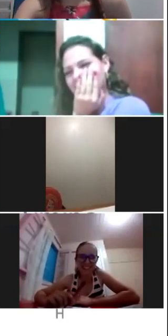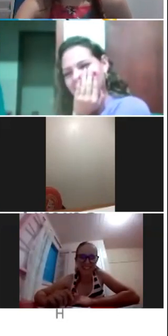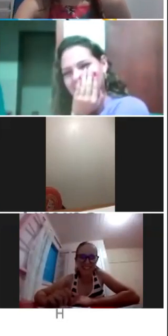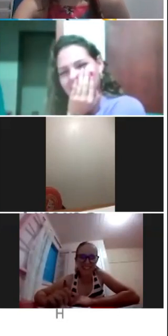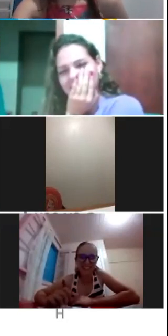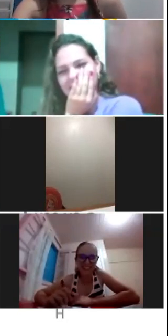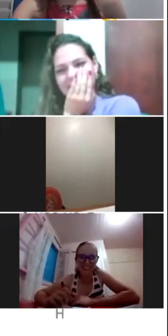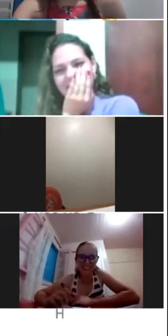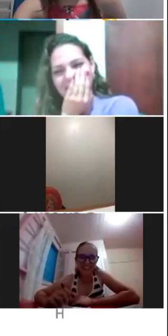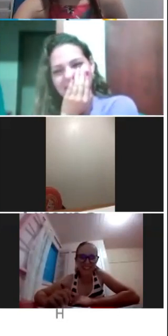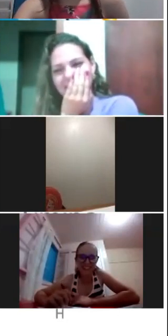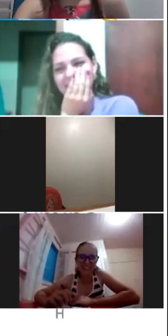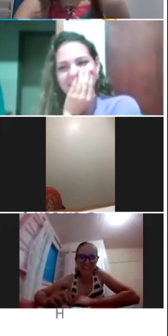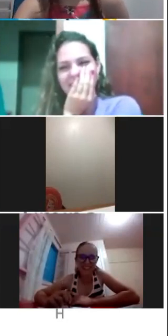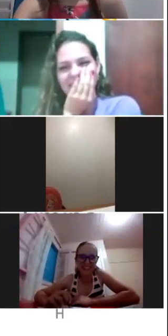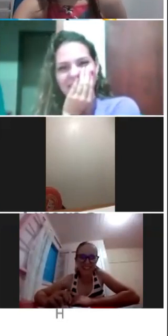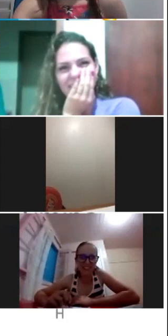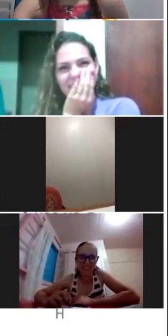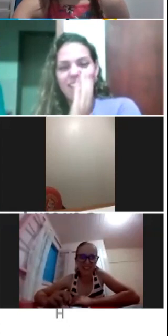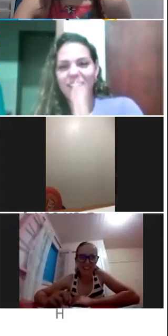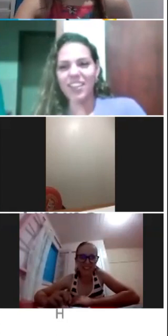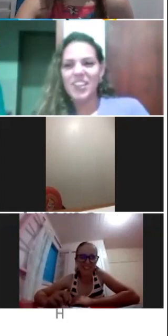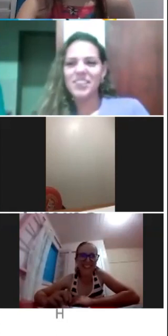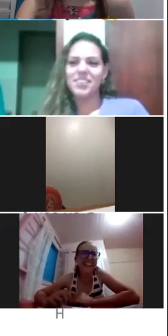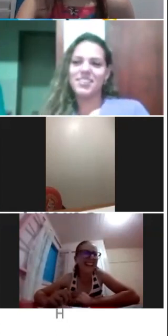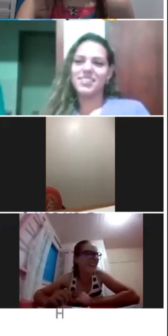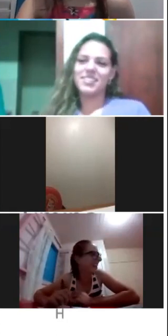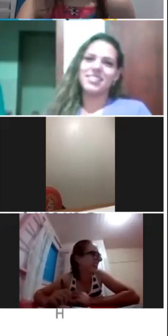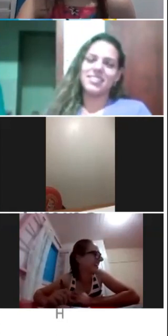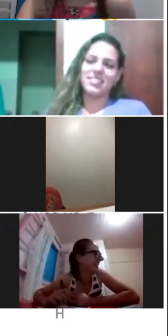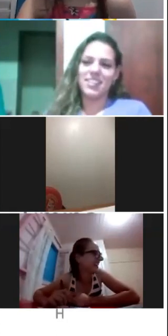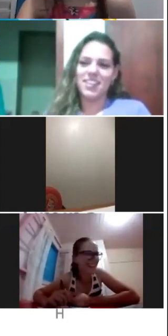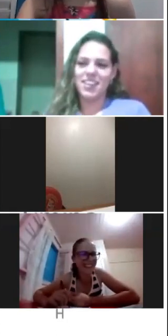Pô, gente, mais duas vezes vai ter prova surpresa.